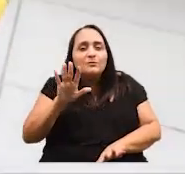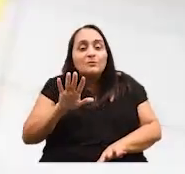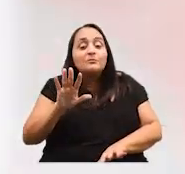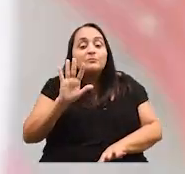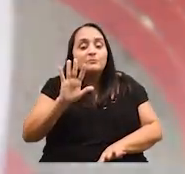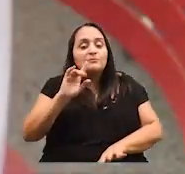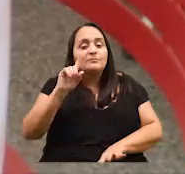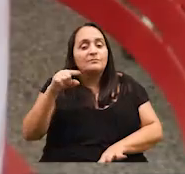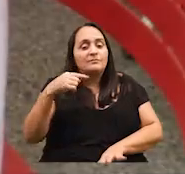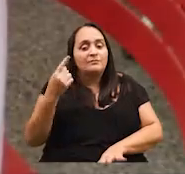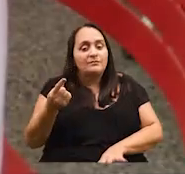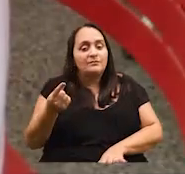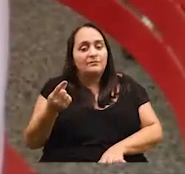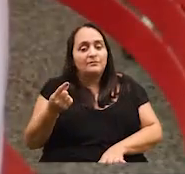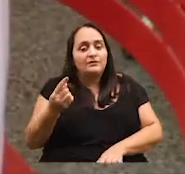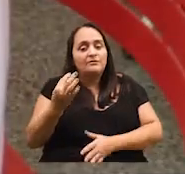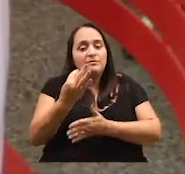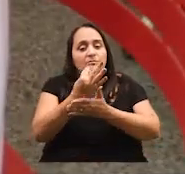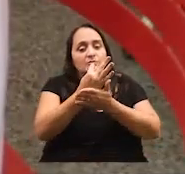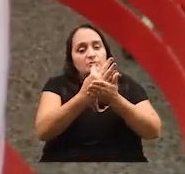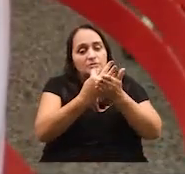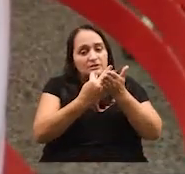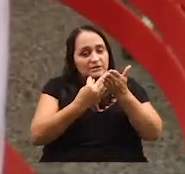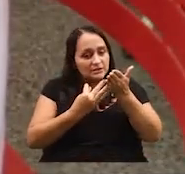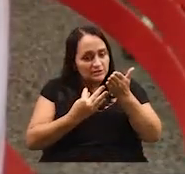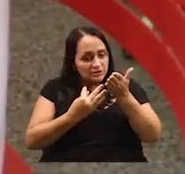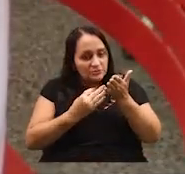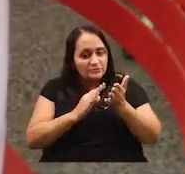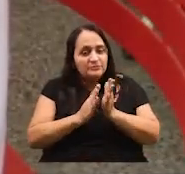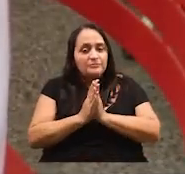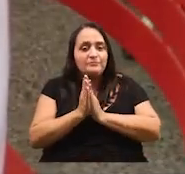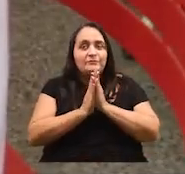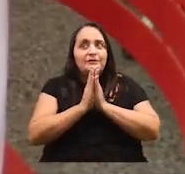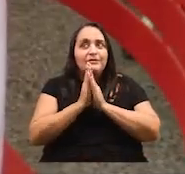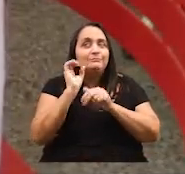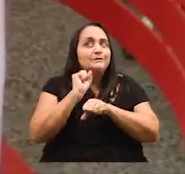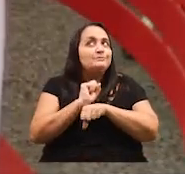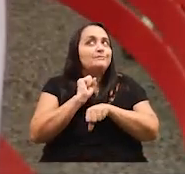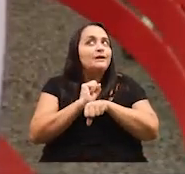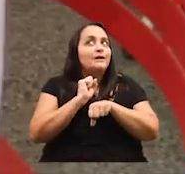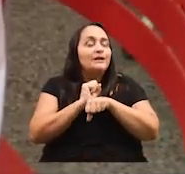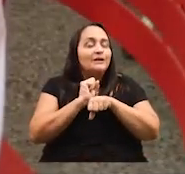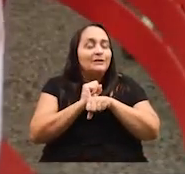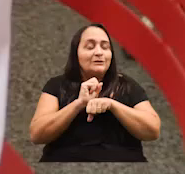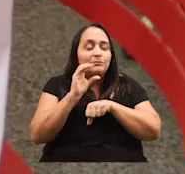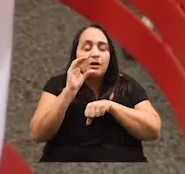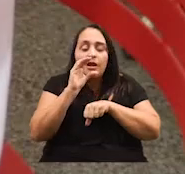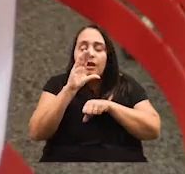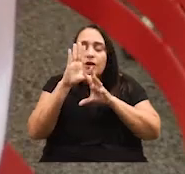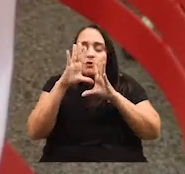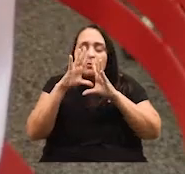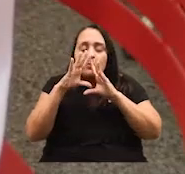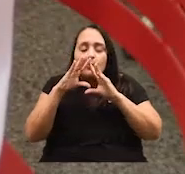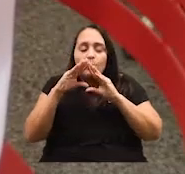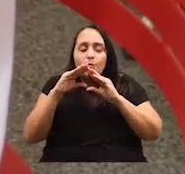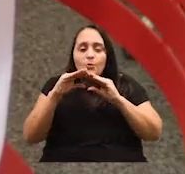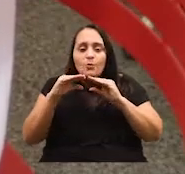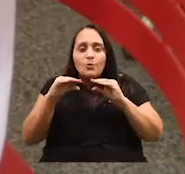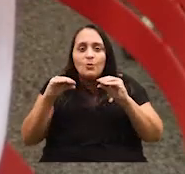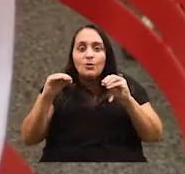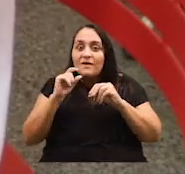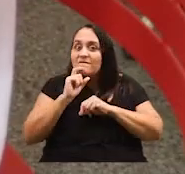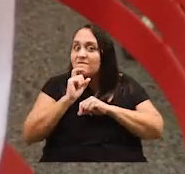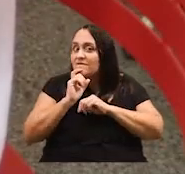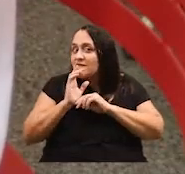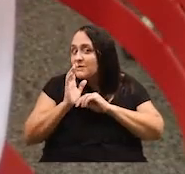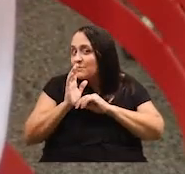texto? Gente, agora que a gente está esperando a nossa cocada esfriar, vamos ver o que conseguimos fazer do